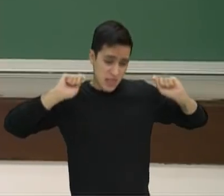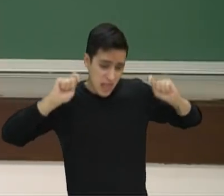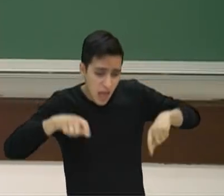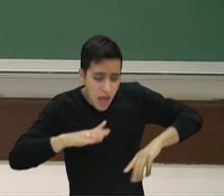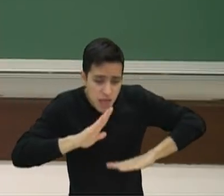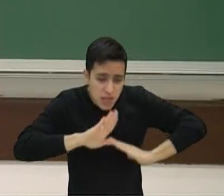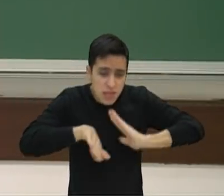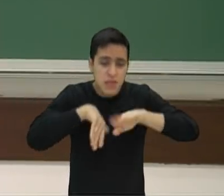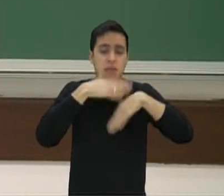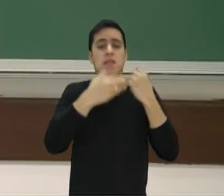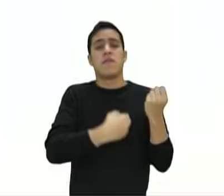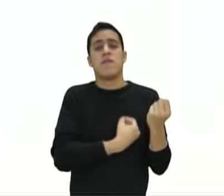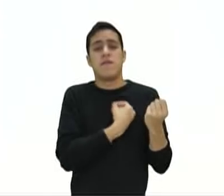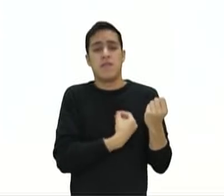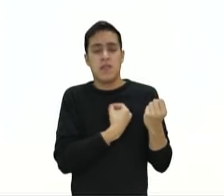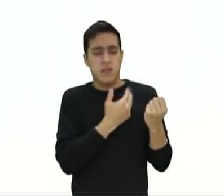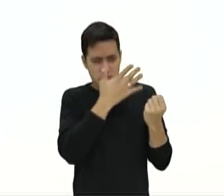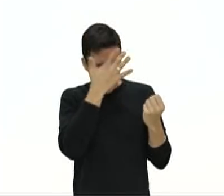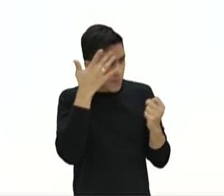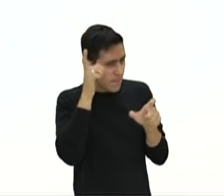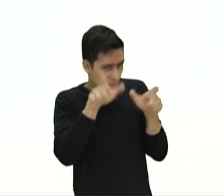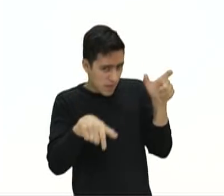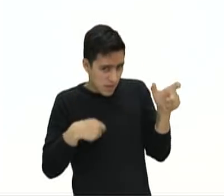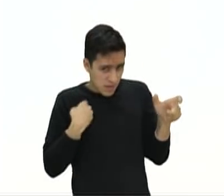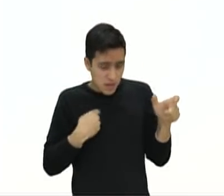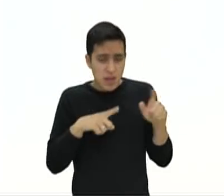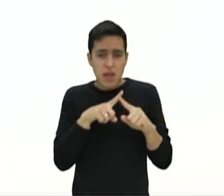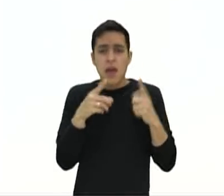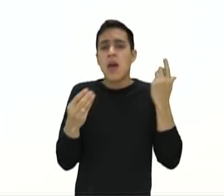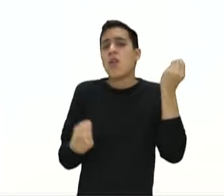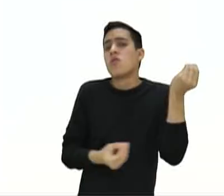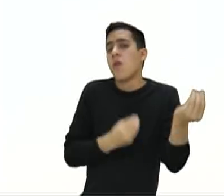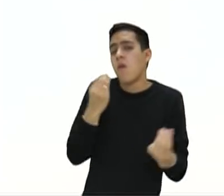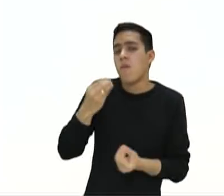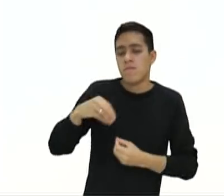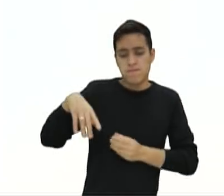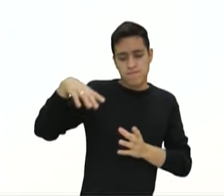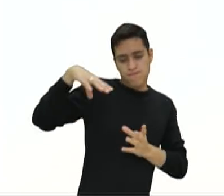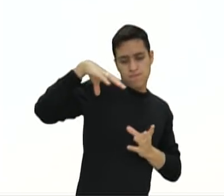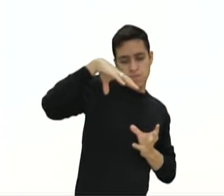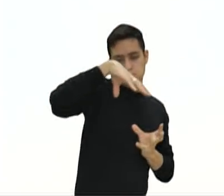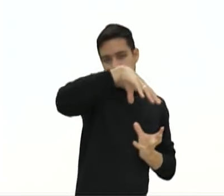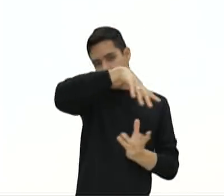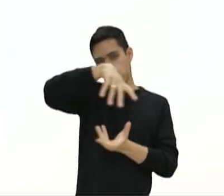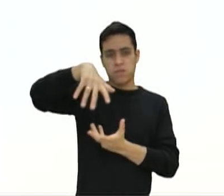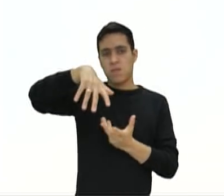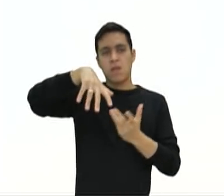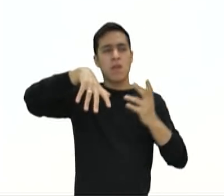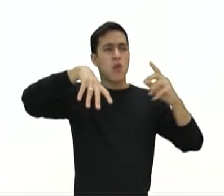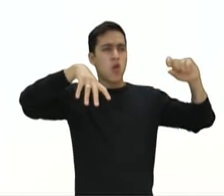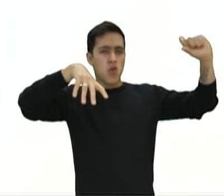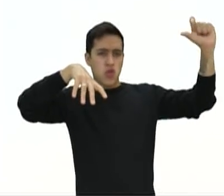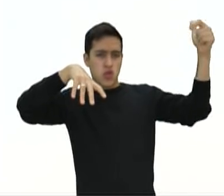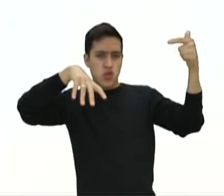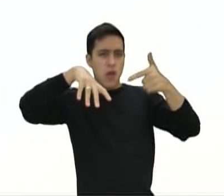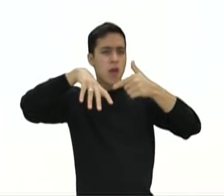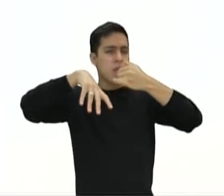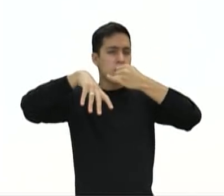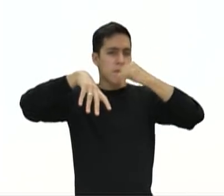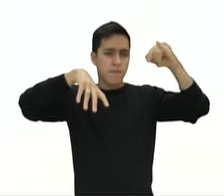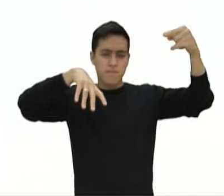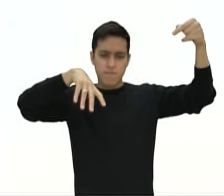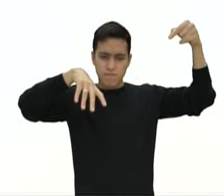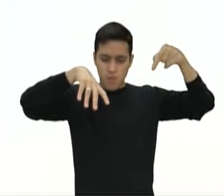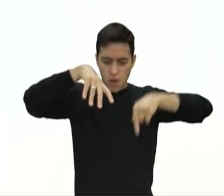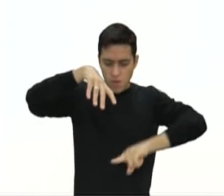Terra. Parte da energia solar que chega no planeta, ela é refletida diretamente de volta ao